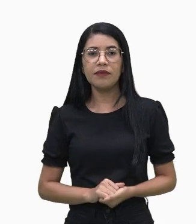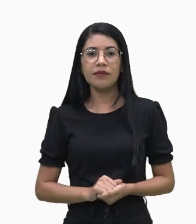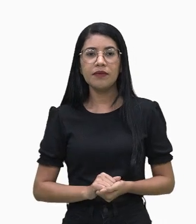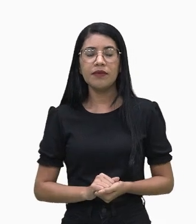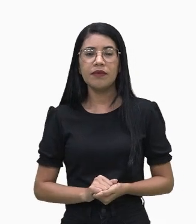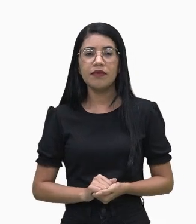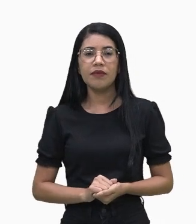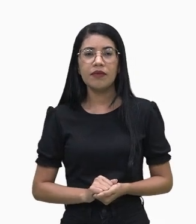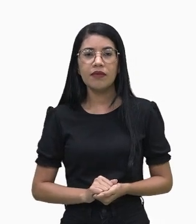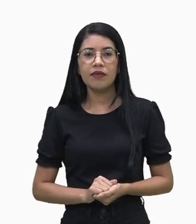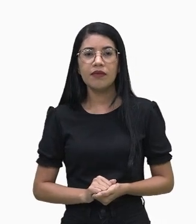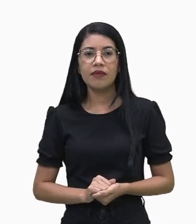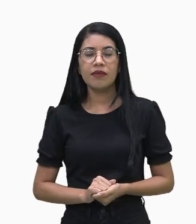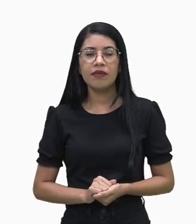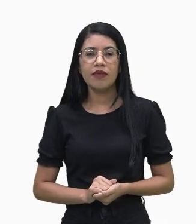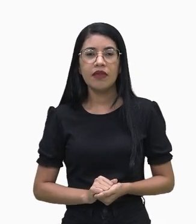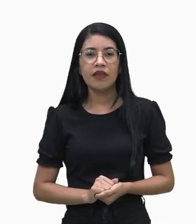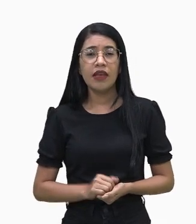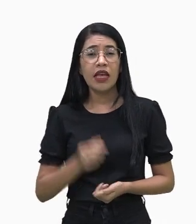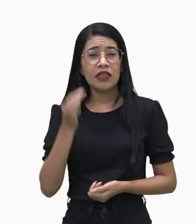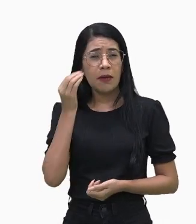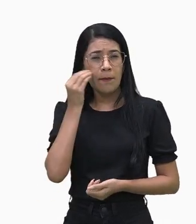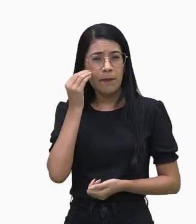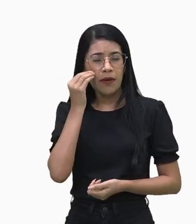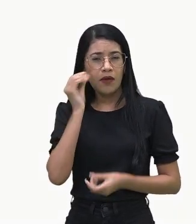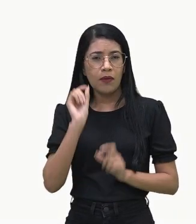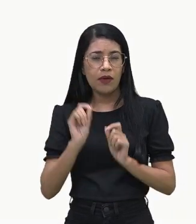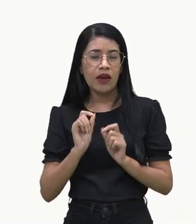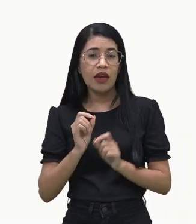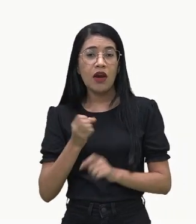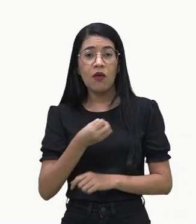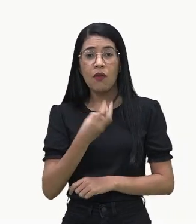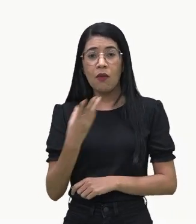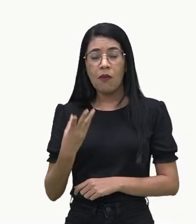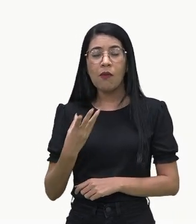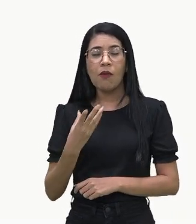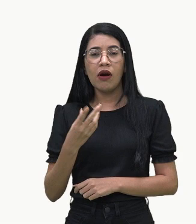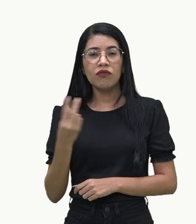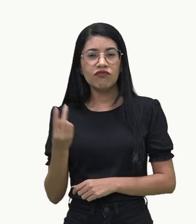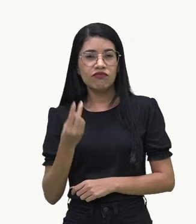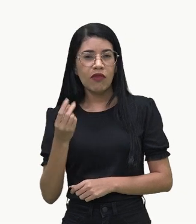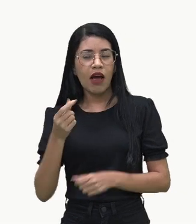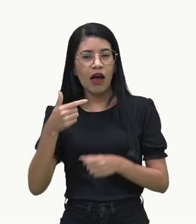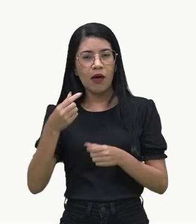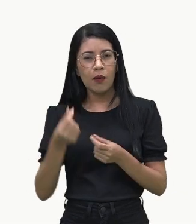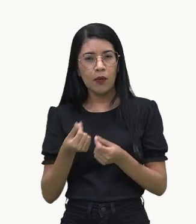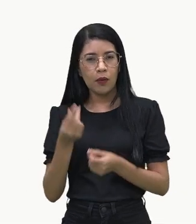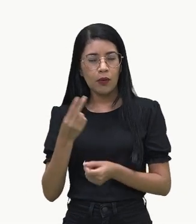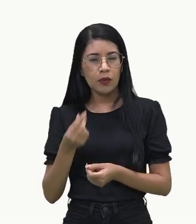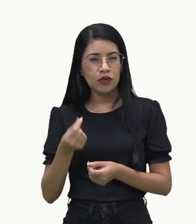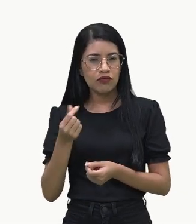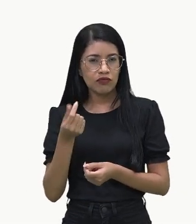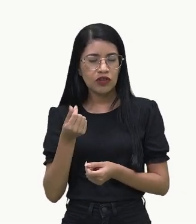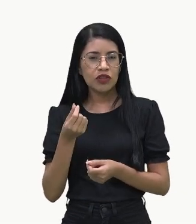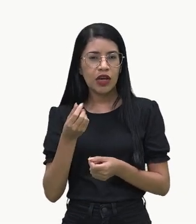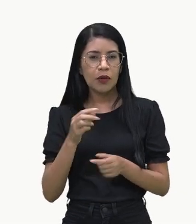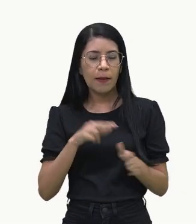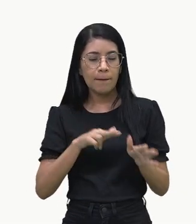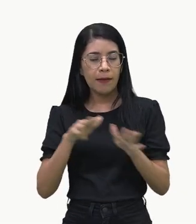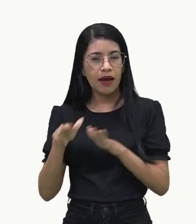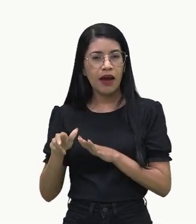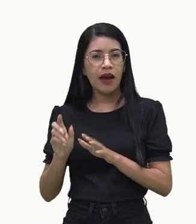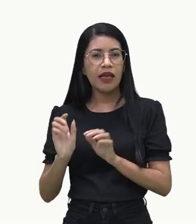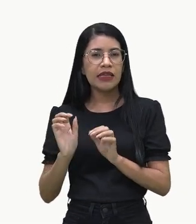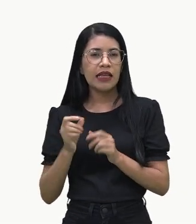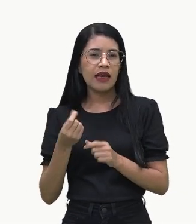Diz o seguinte, ó, vamos verificar quanto o professor Alexandre gastou nas 3 últimas semanas. E o que